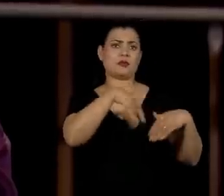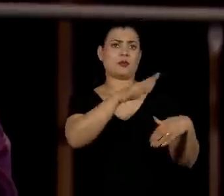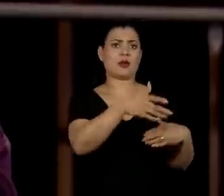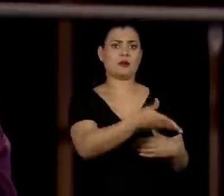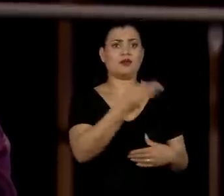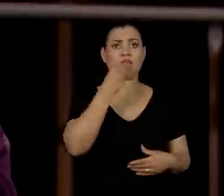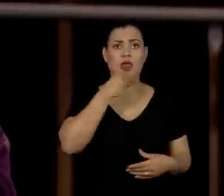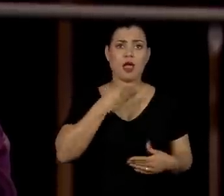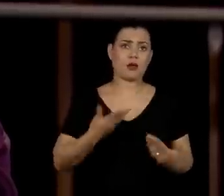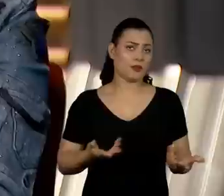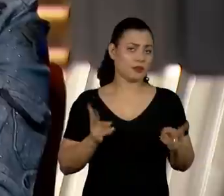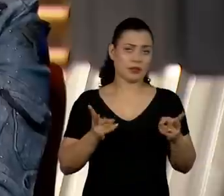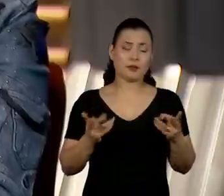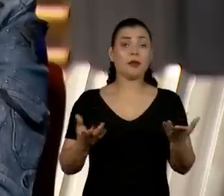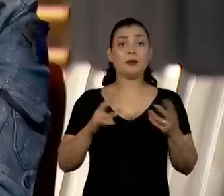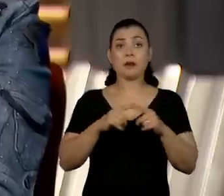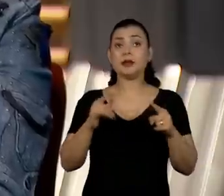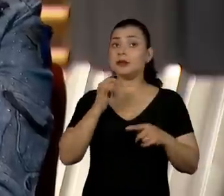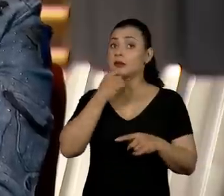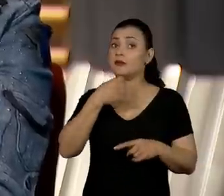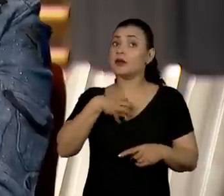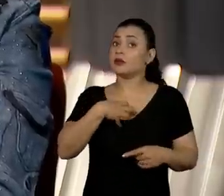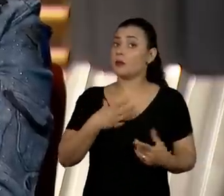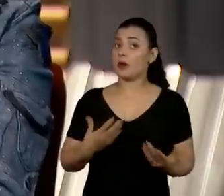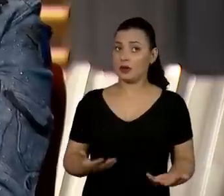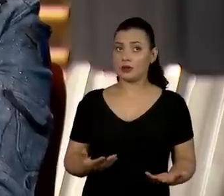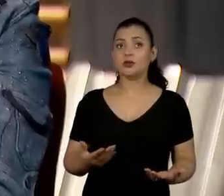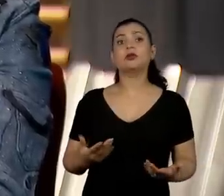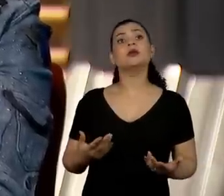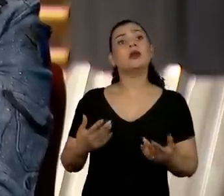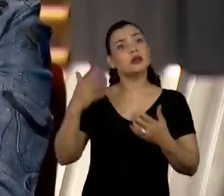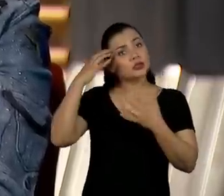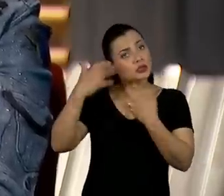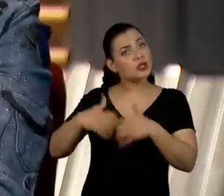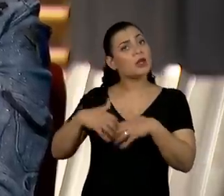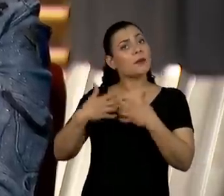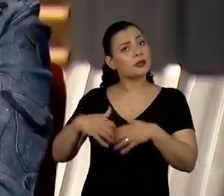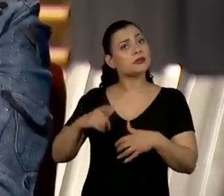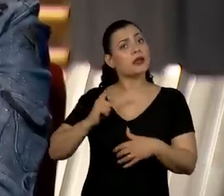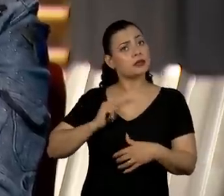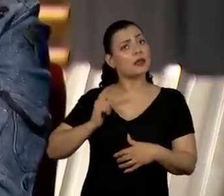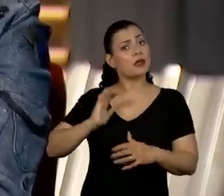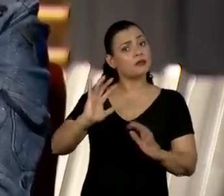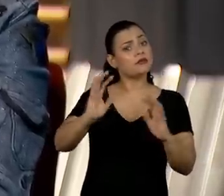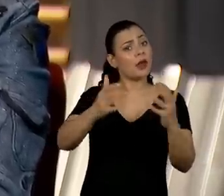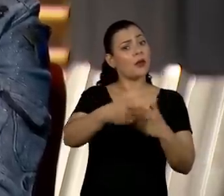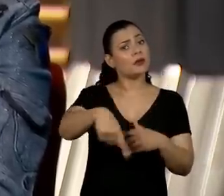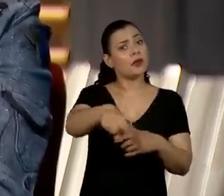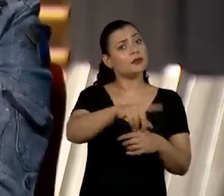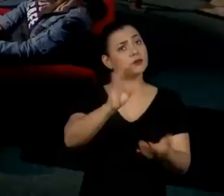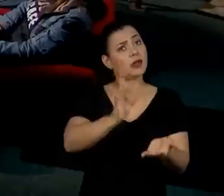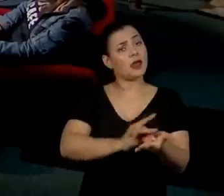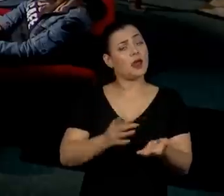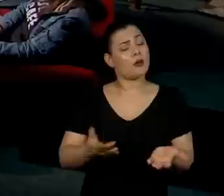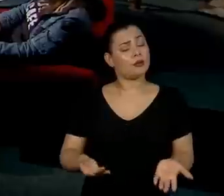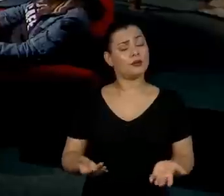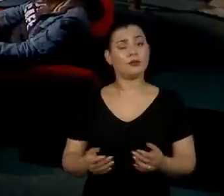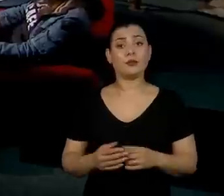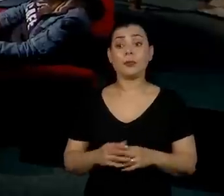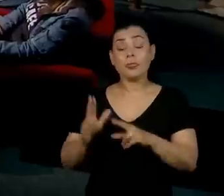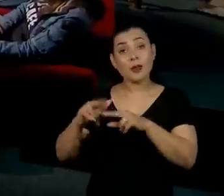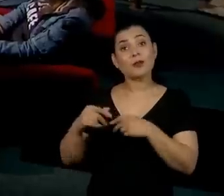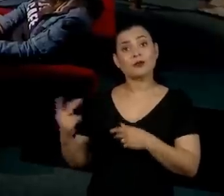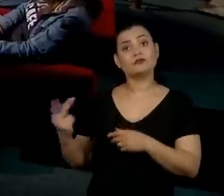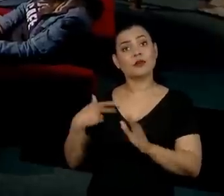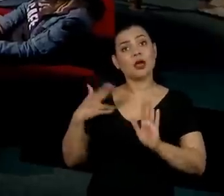mais fraco e infelizmente a gente tem que pensar que isso existe porque é real e eu acho que